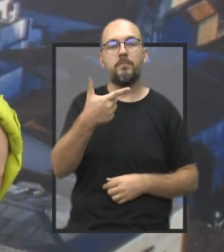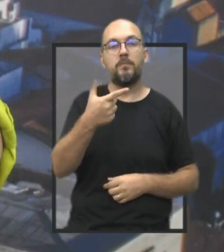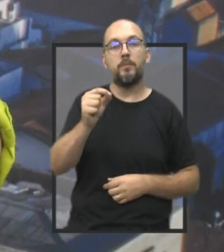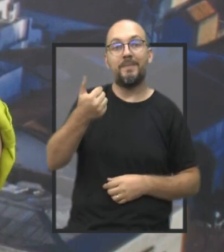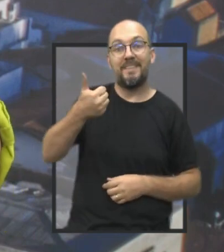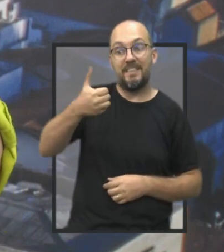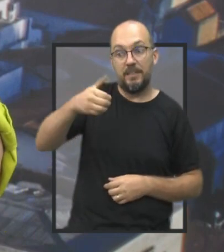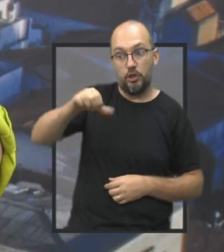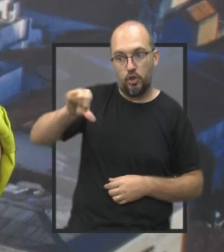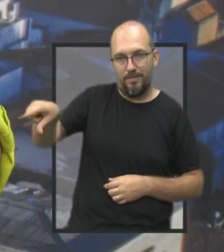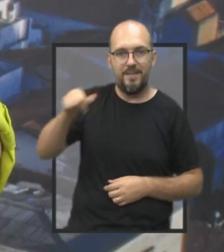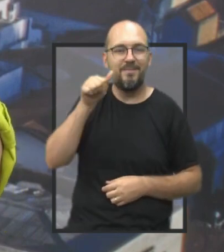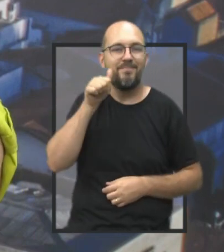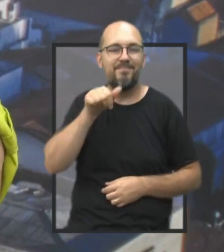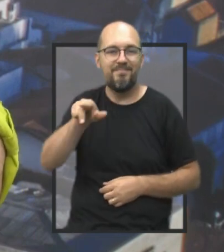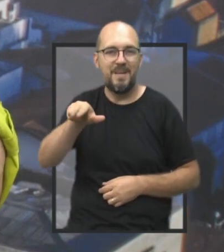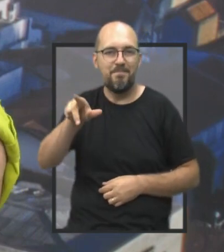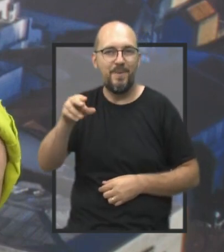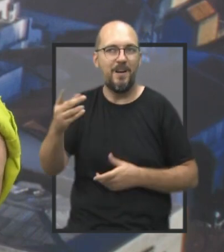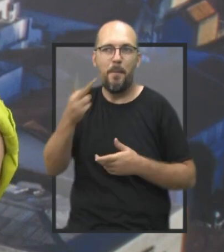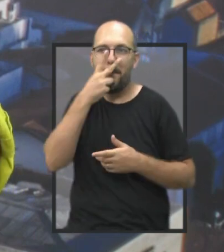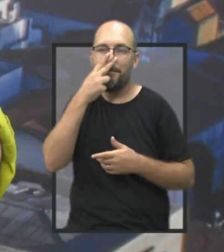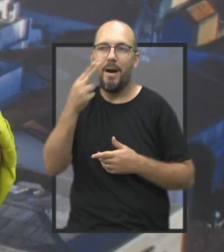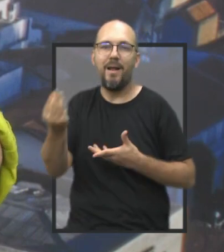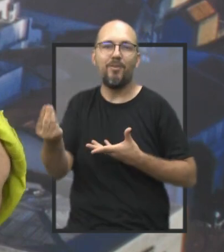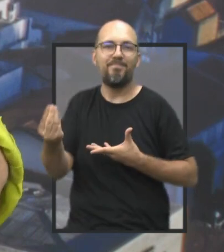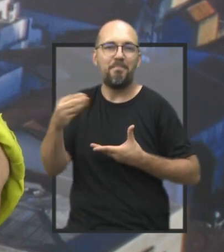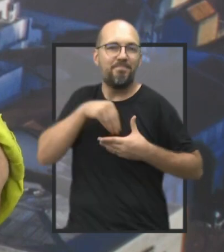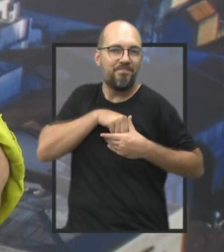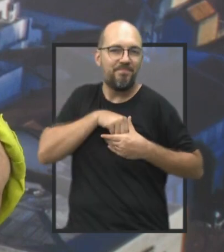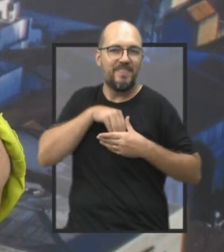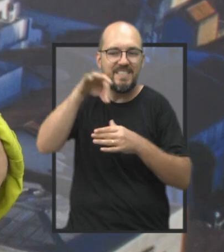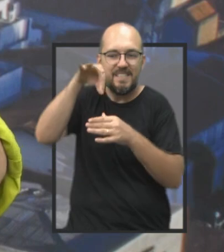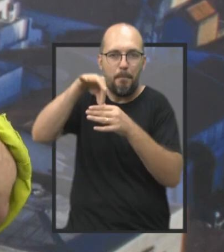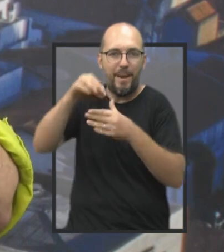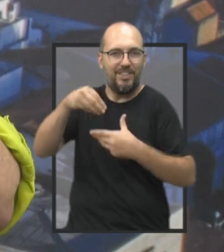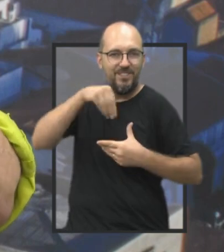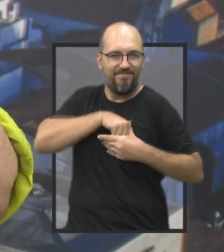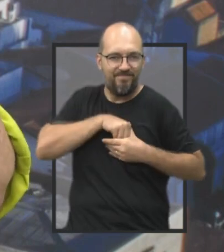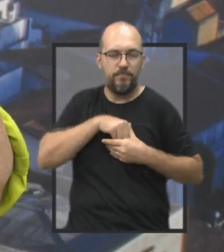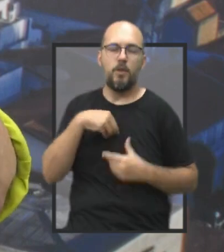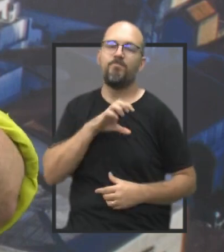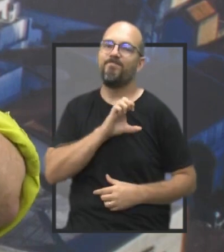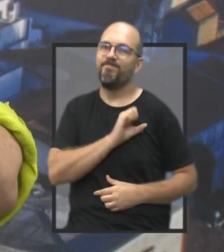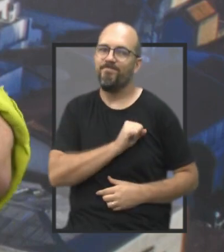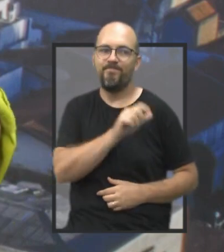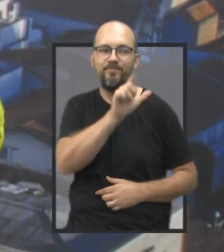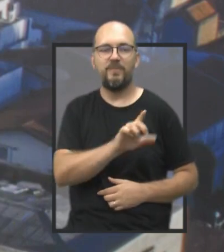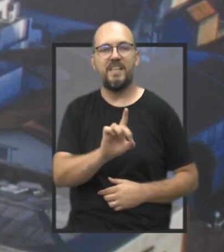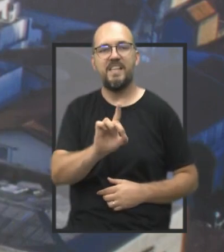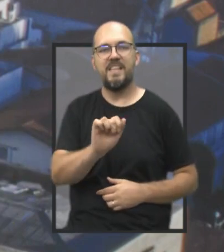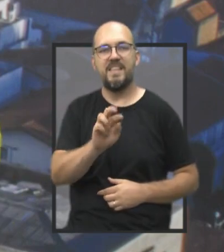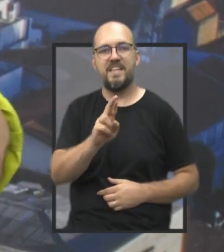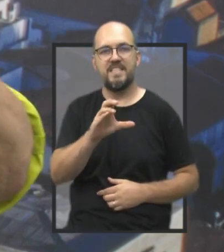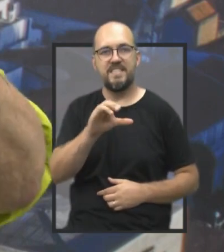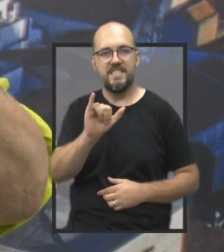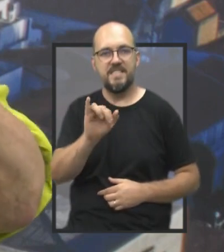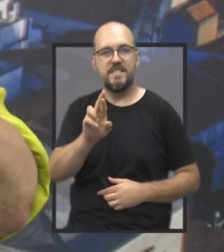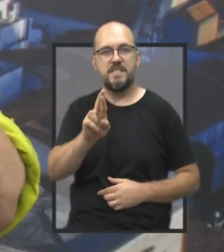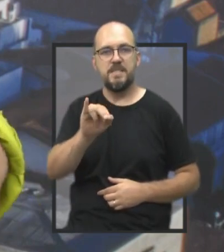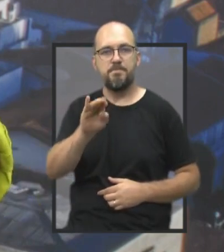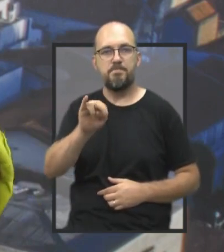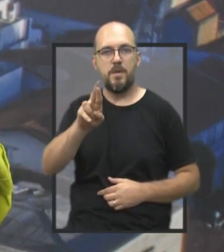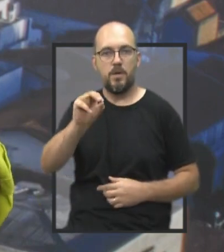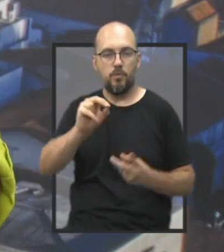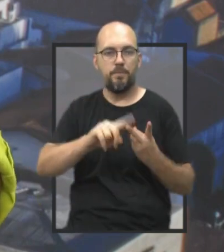ela plantou essa sementinha dentro de mim. Eu já era muito apaixonada pelo Darcy Ribeiro, pelo Leonel Brizola, por toda